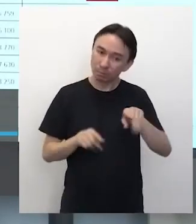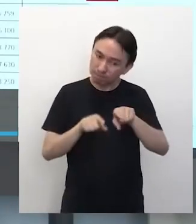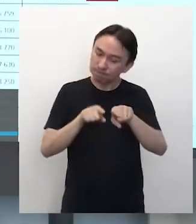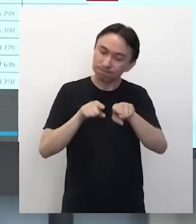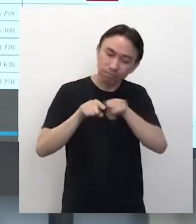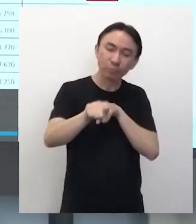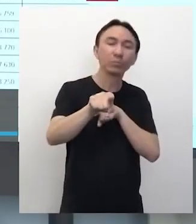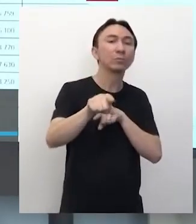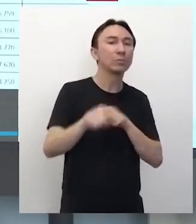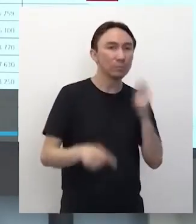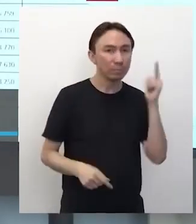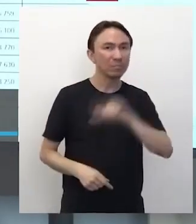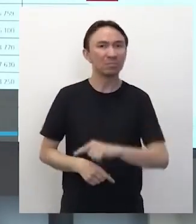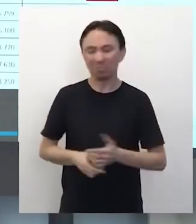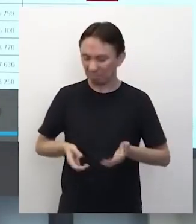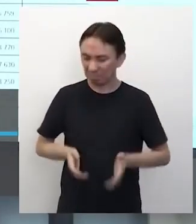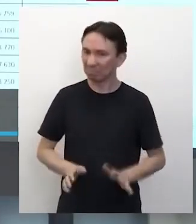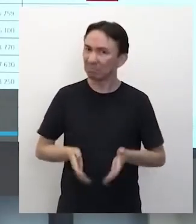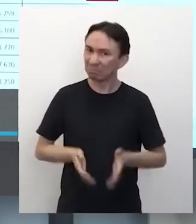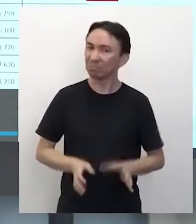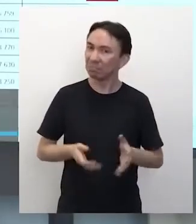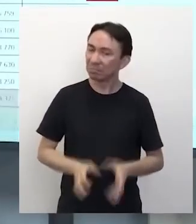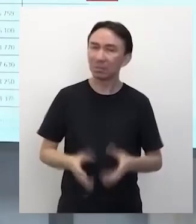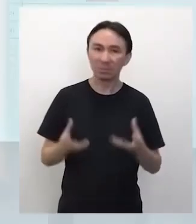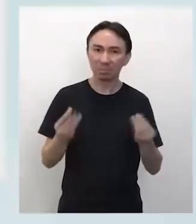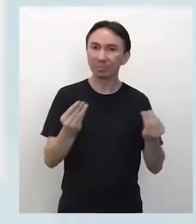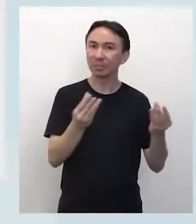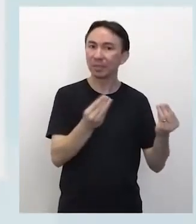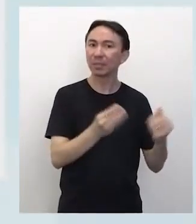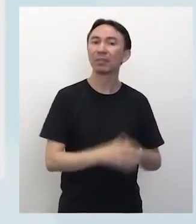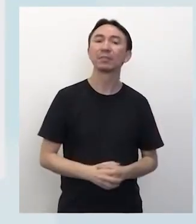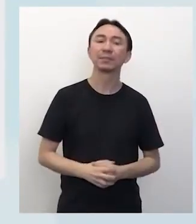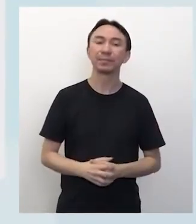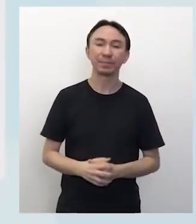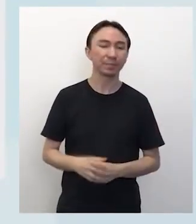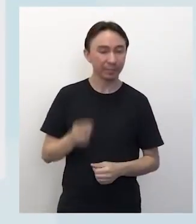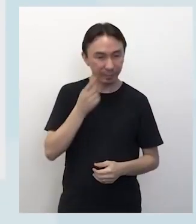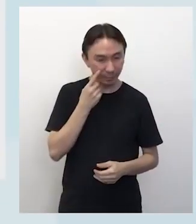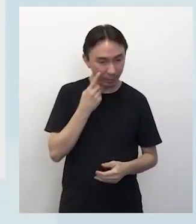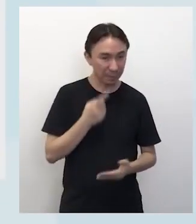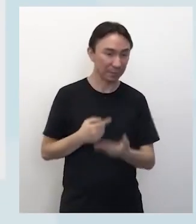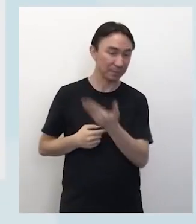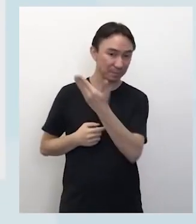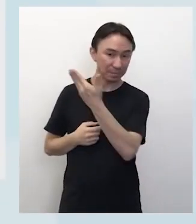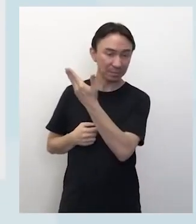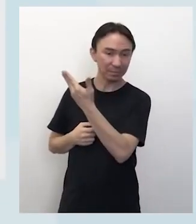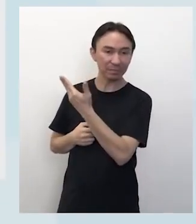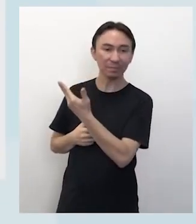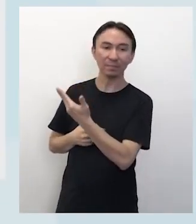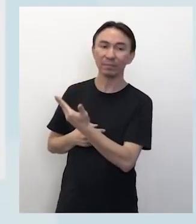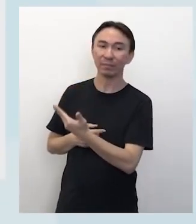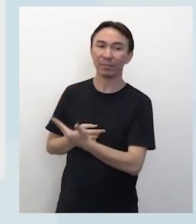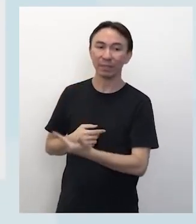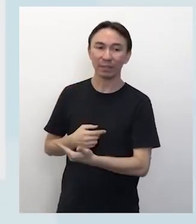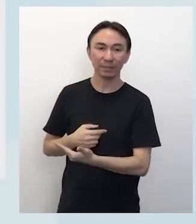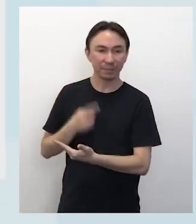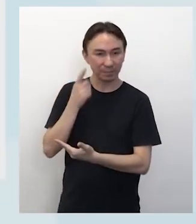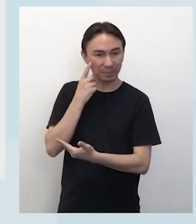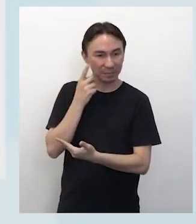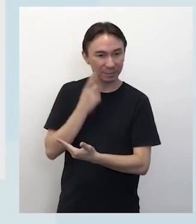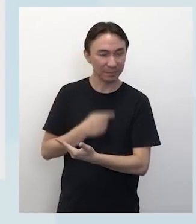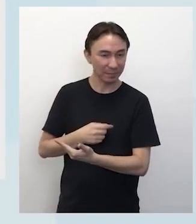taxa de nascimento, etc, etc. Vamos lá para a próxima tela, que a gente vai ver os países mais populosos do planeta